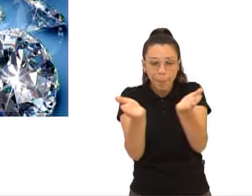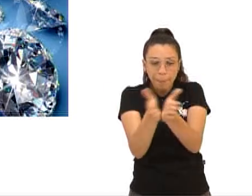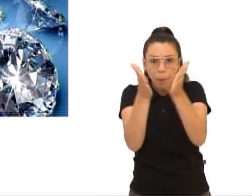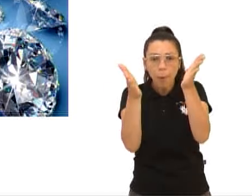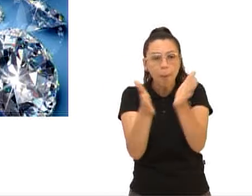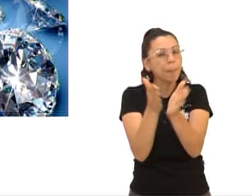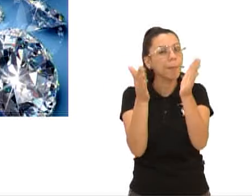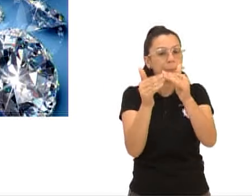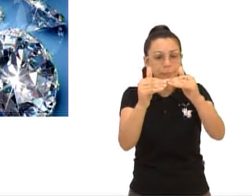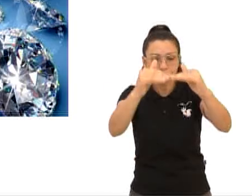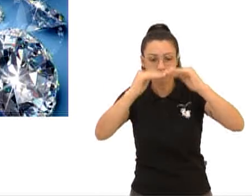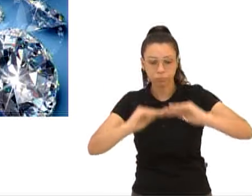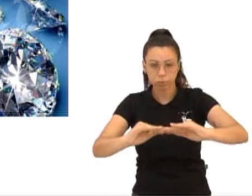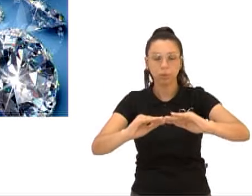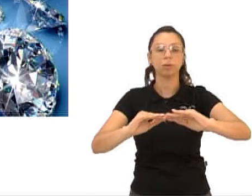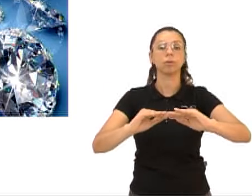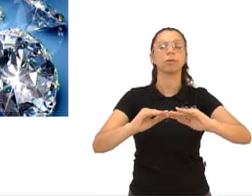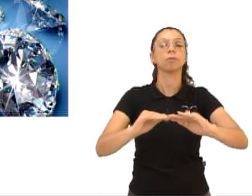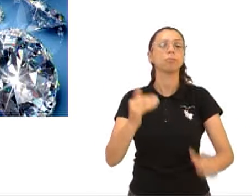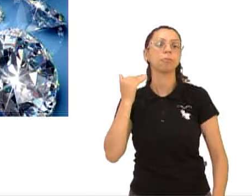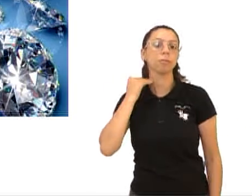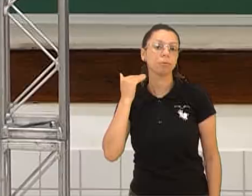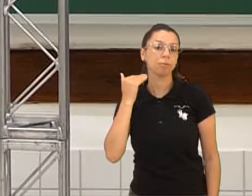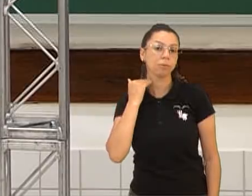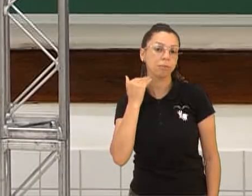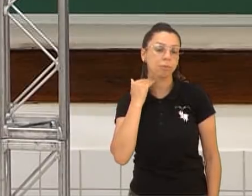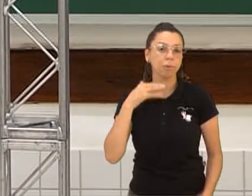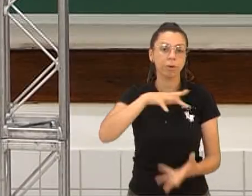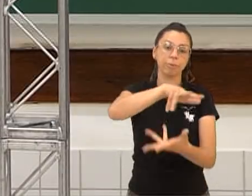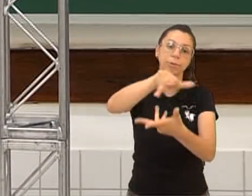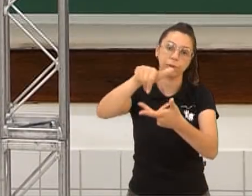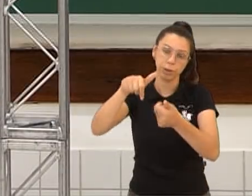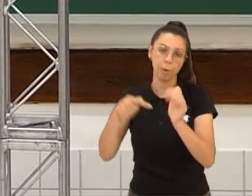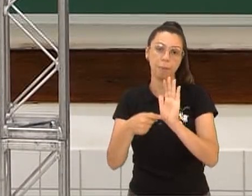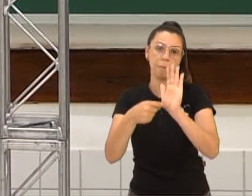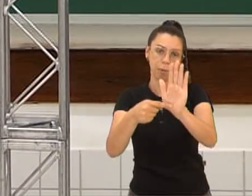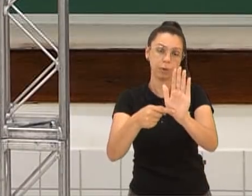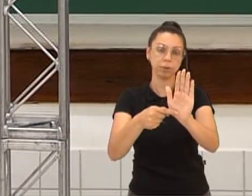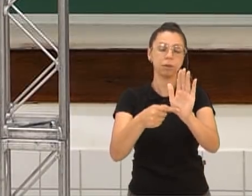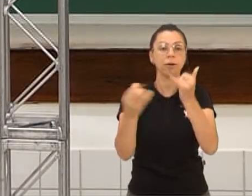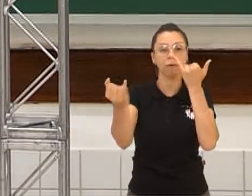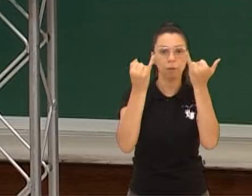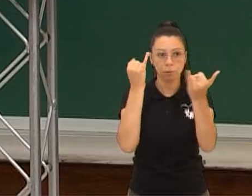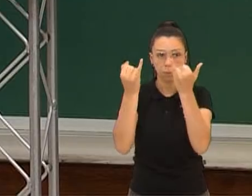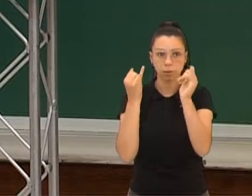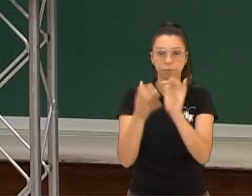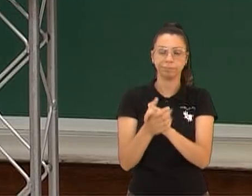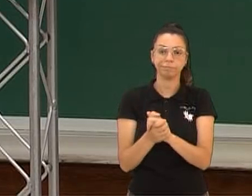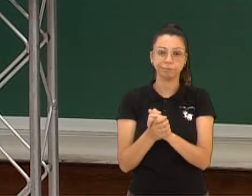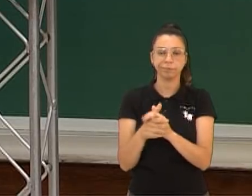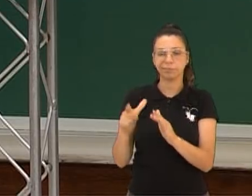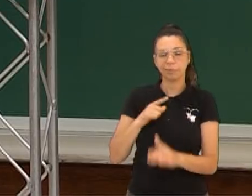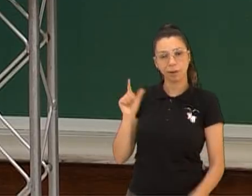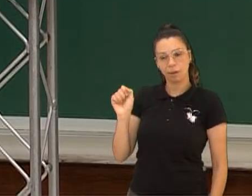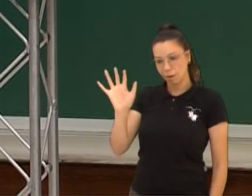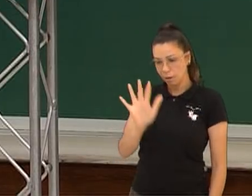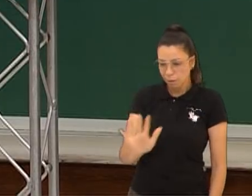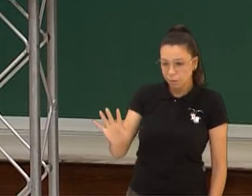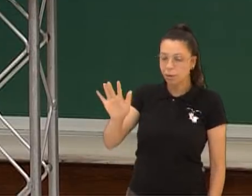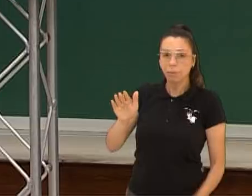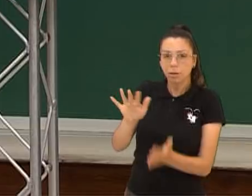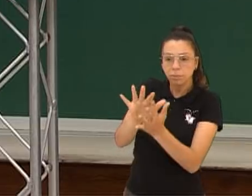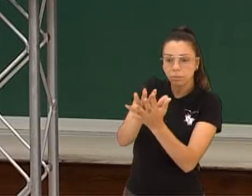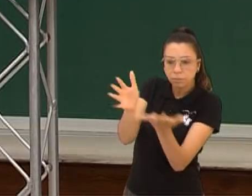índice definido pelo Banco Mundial. Coloquei essa imagem dos brilhantes aqui, dos diamantes,